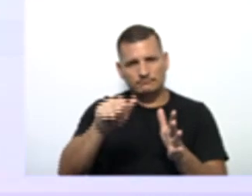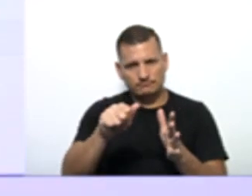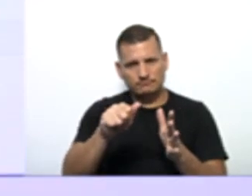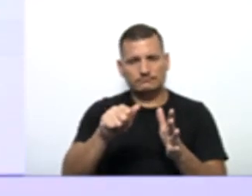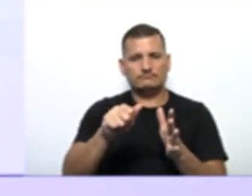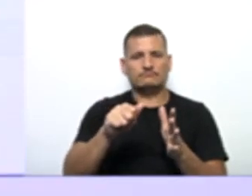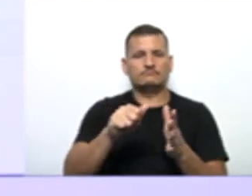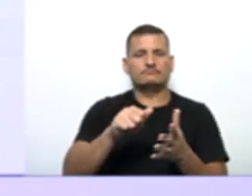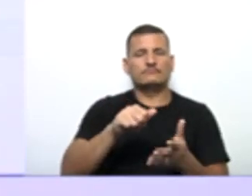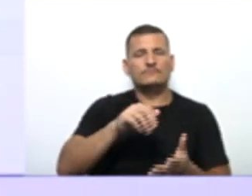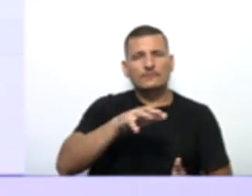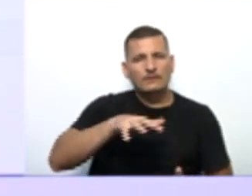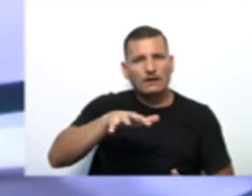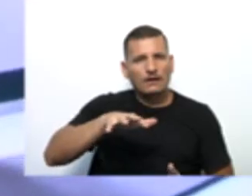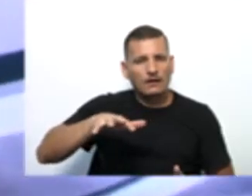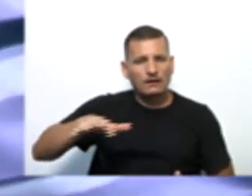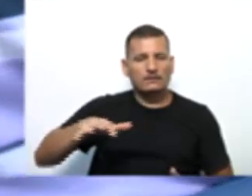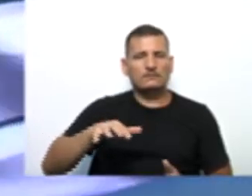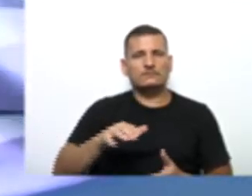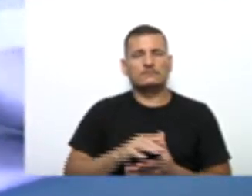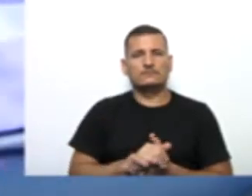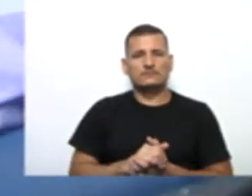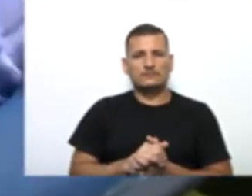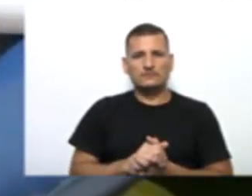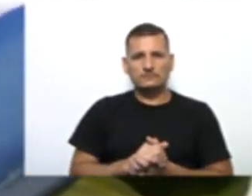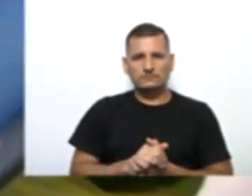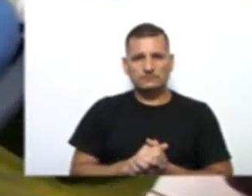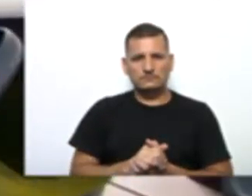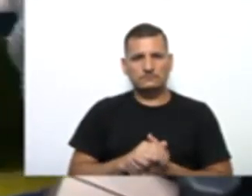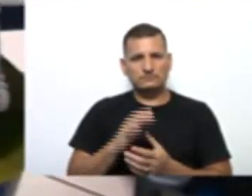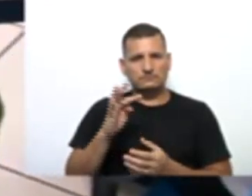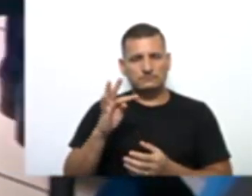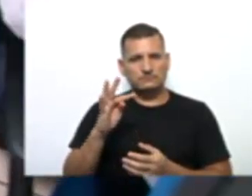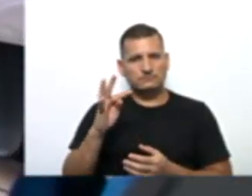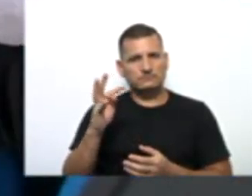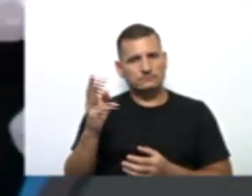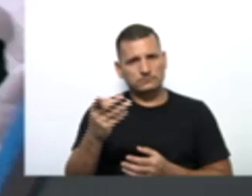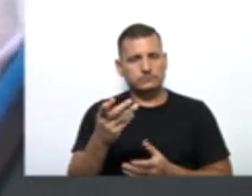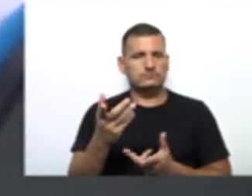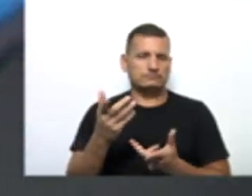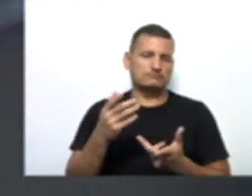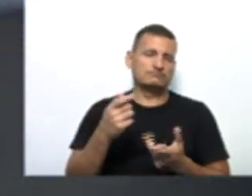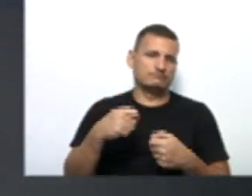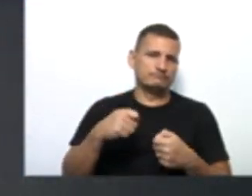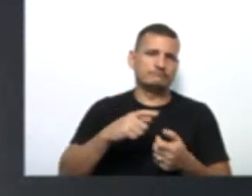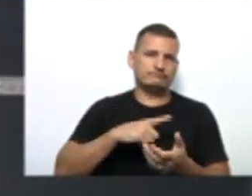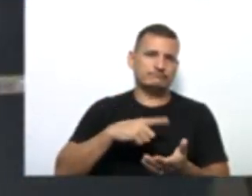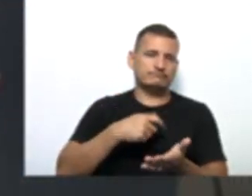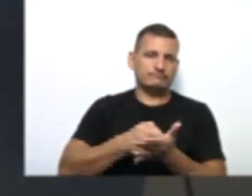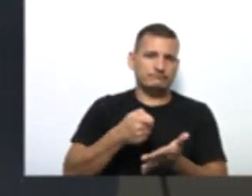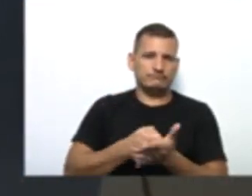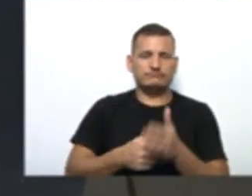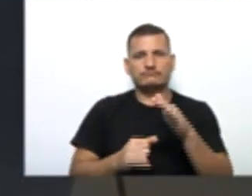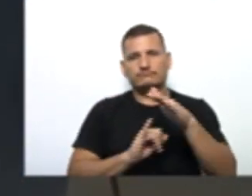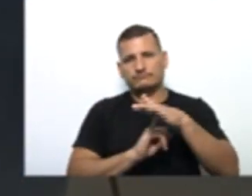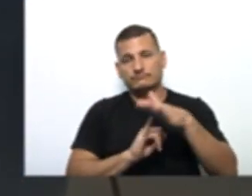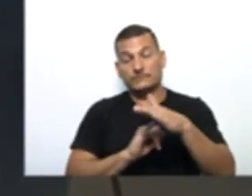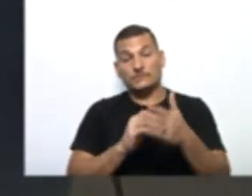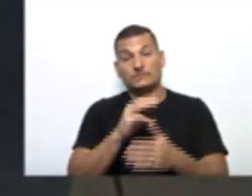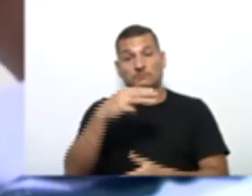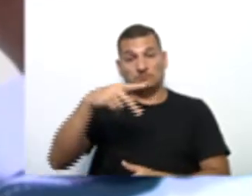área seria mais um commodity, uma área que todos os órgãos obrigatoriamente têm que ter, o Ministério Público também